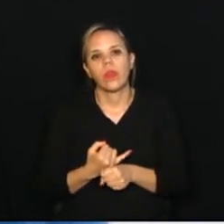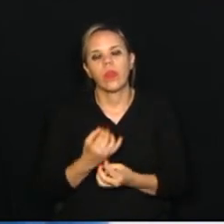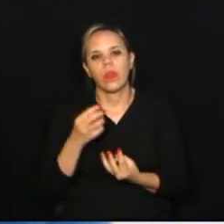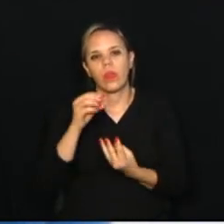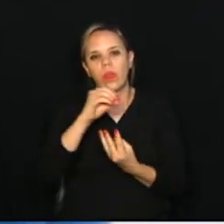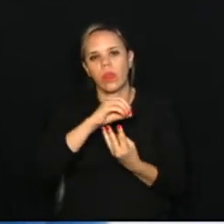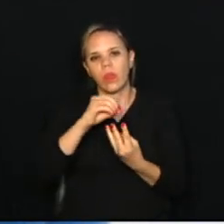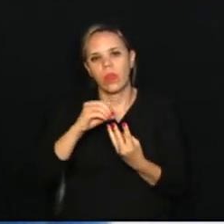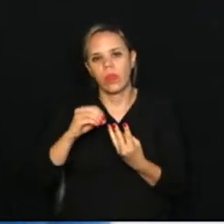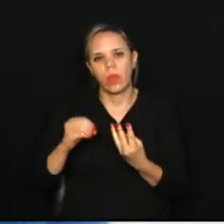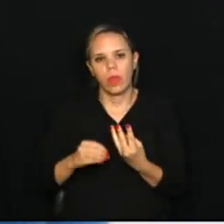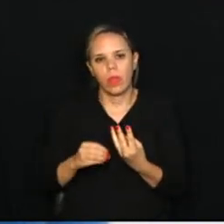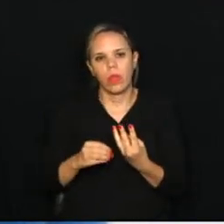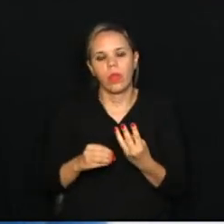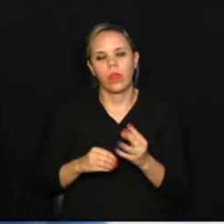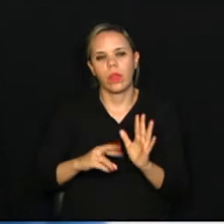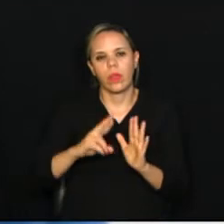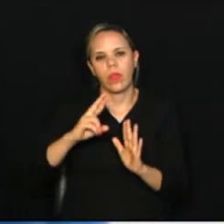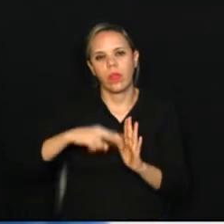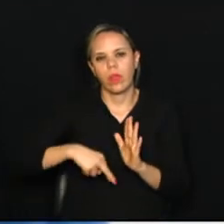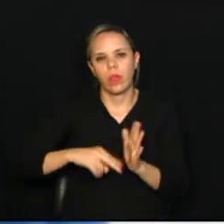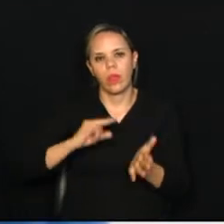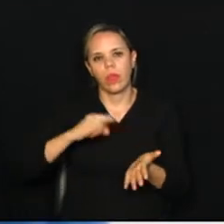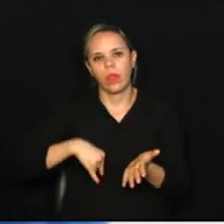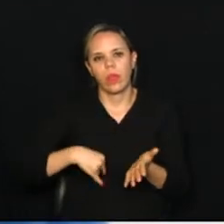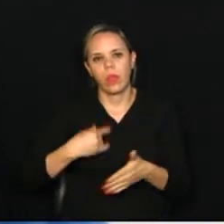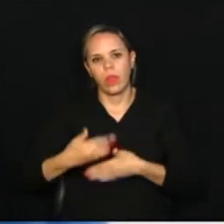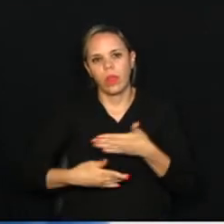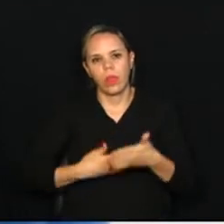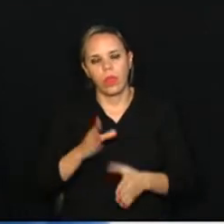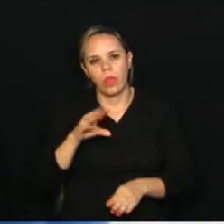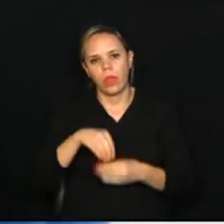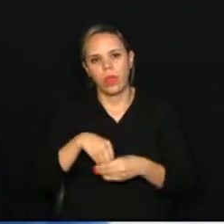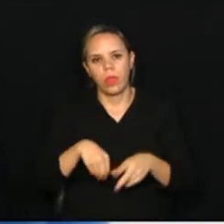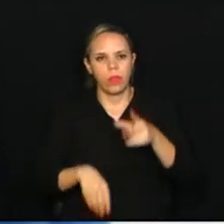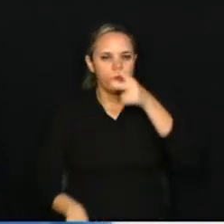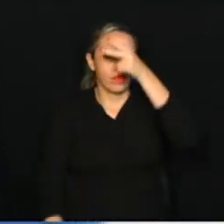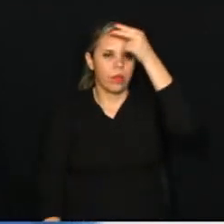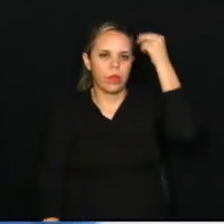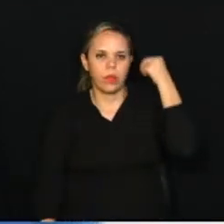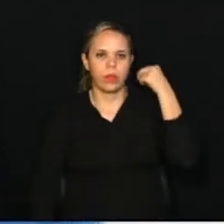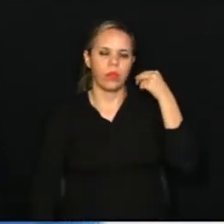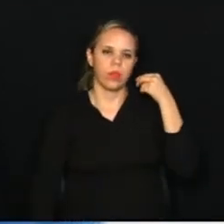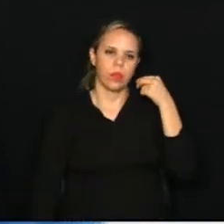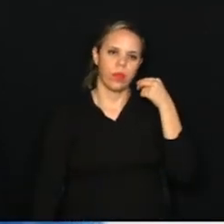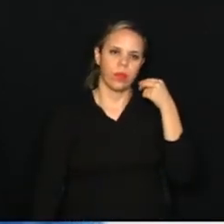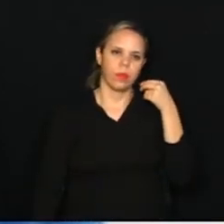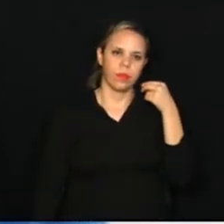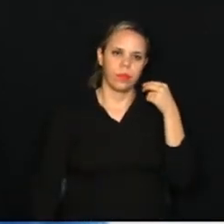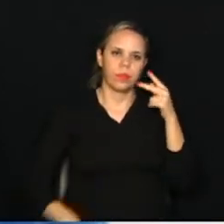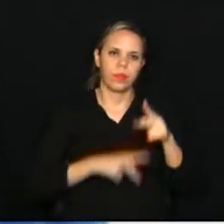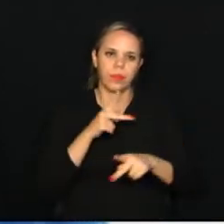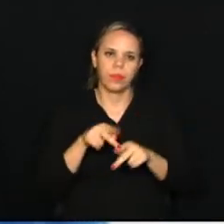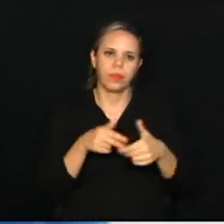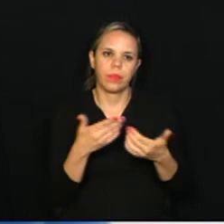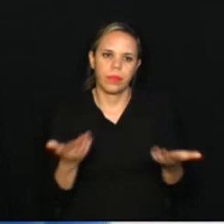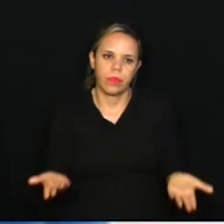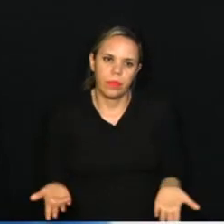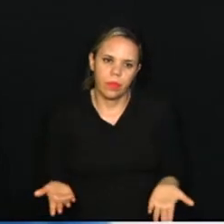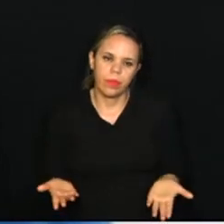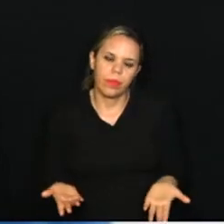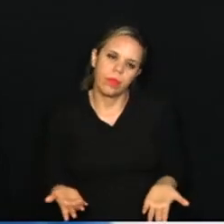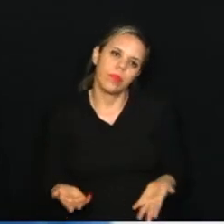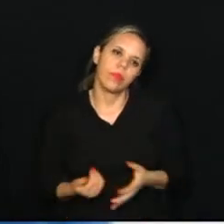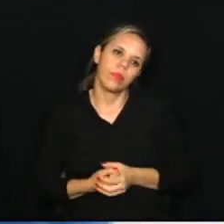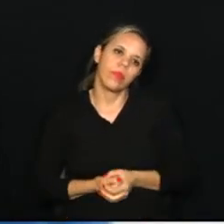dos protocolos em andamento dentro da prefeitura, né, de tal modo que a população,